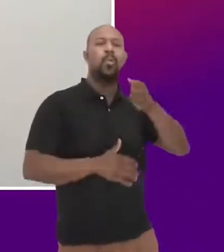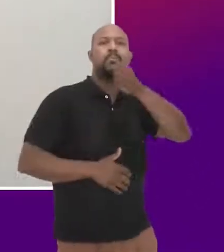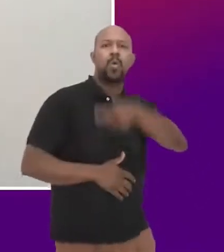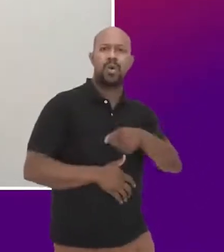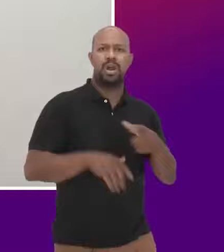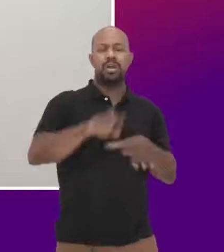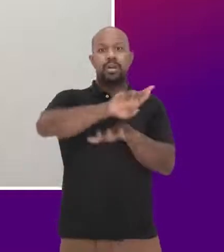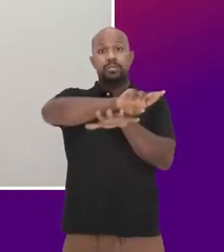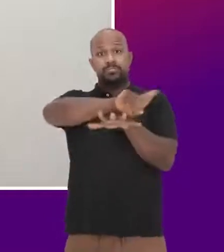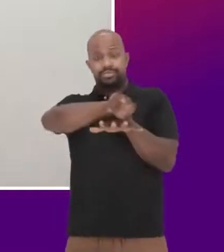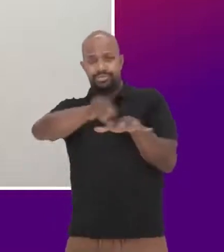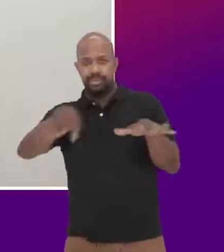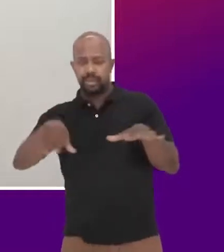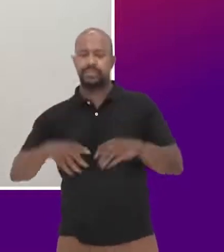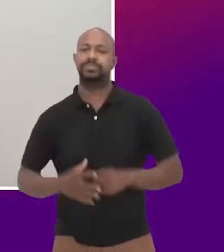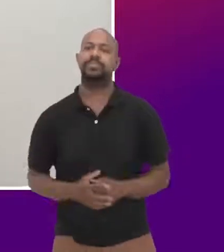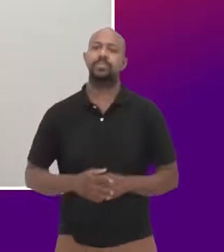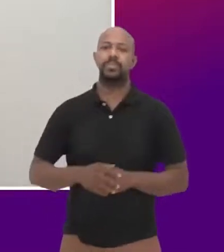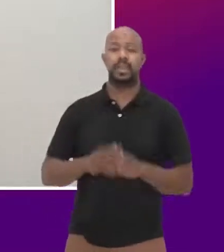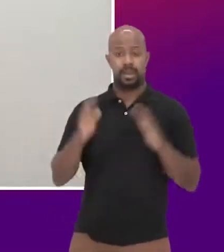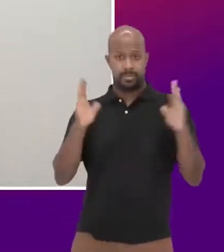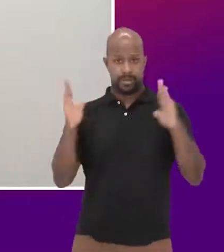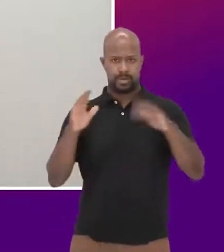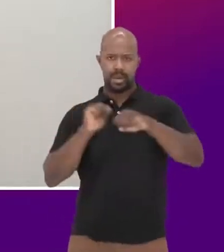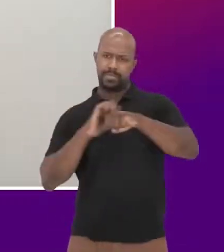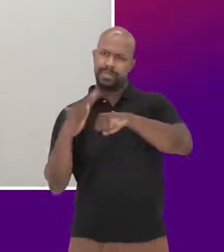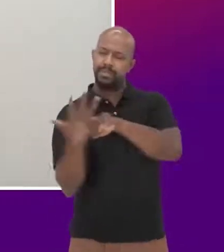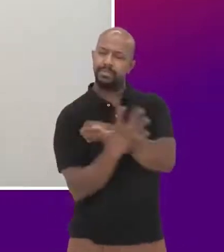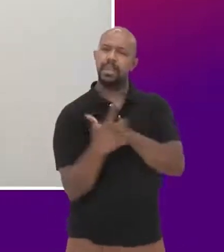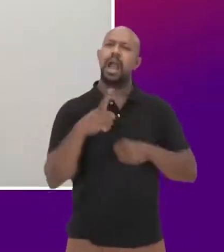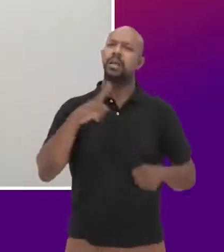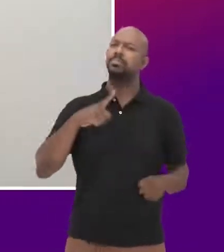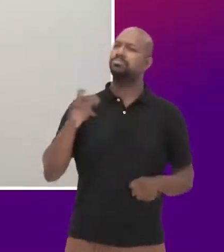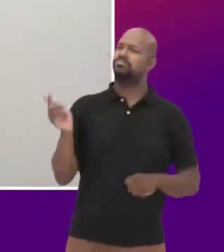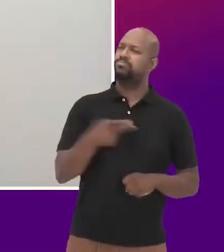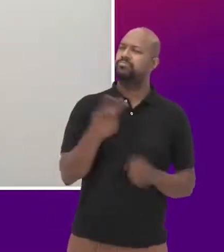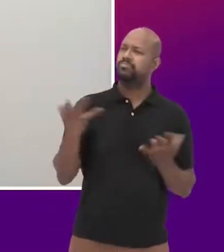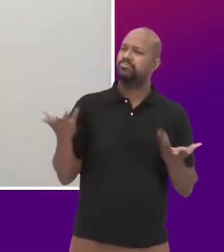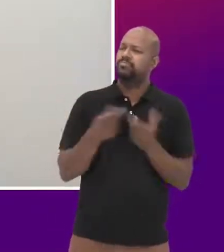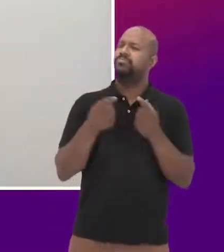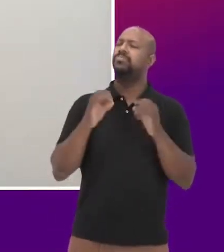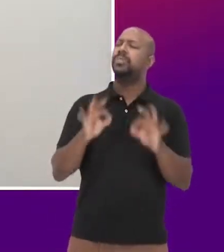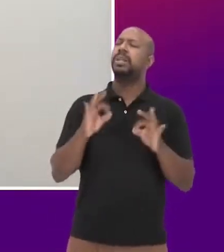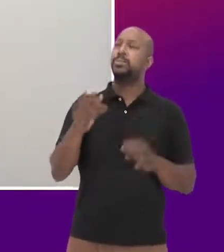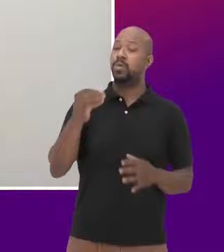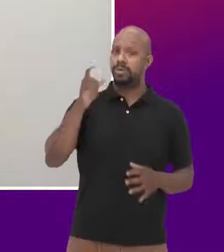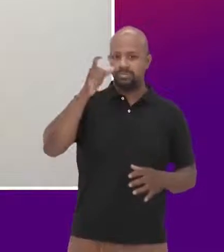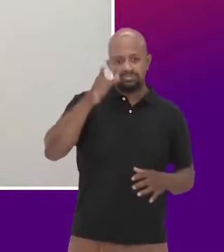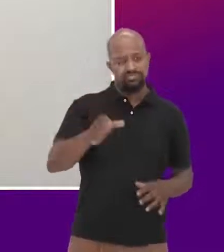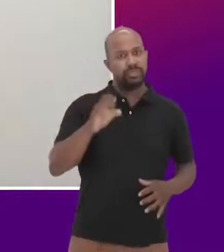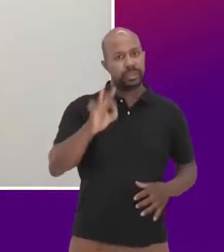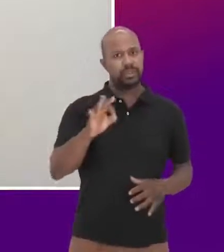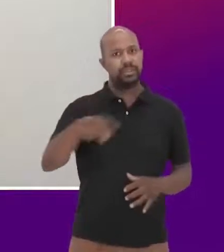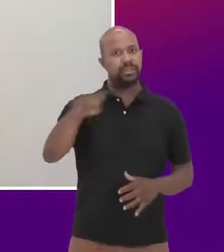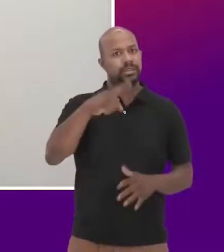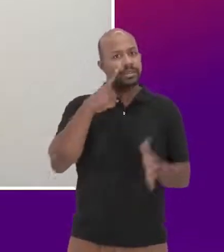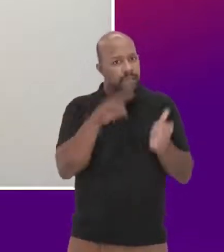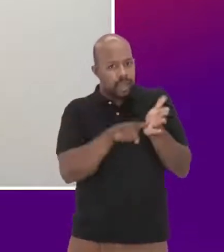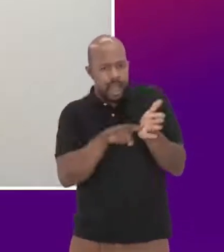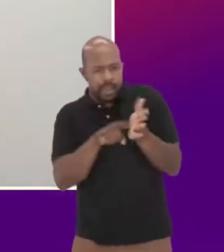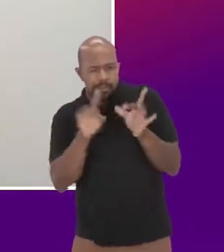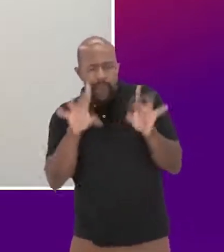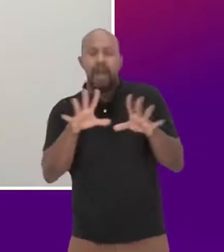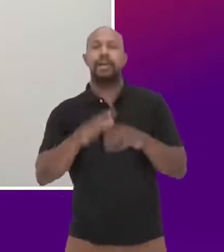de coisas. Durante o período da pandemia, aconteceu uma coisa muito interessante de ser